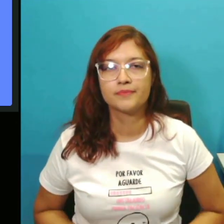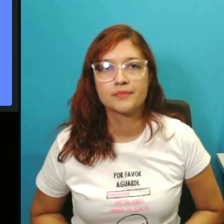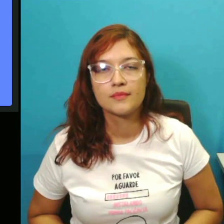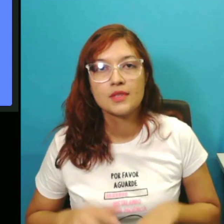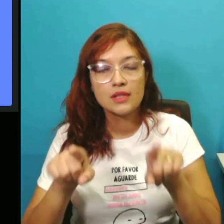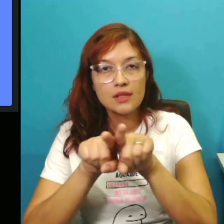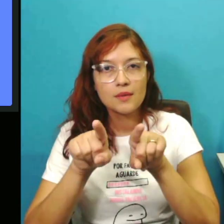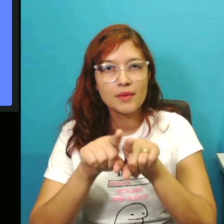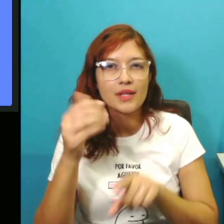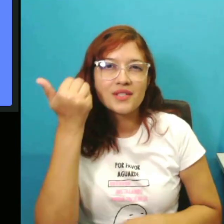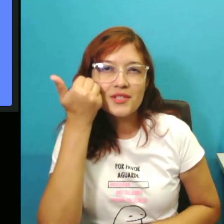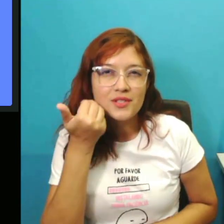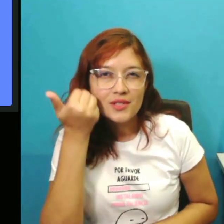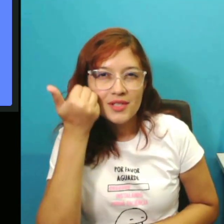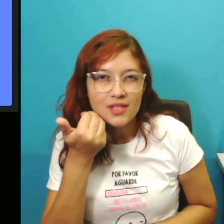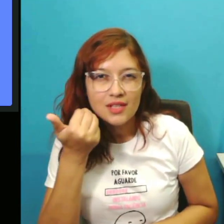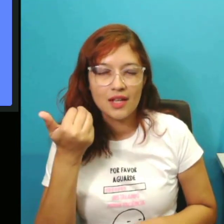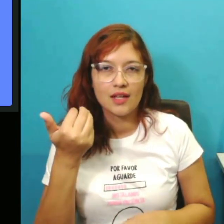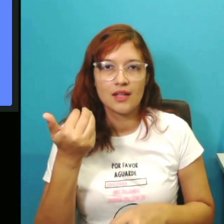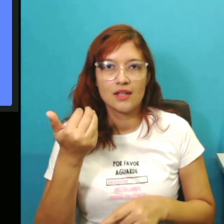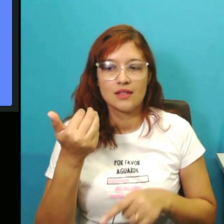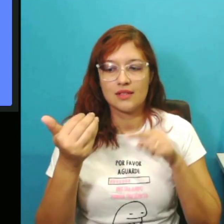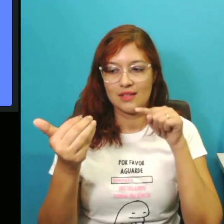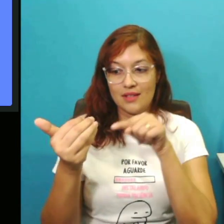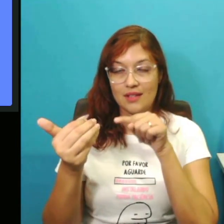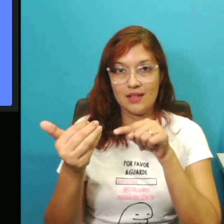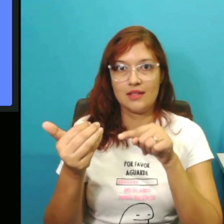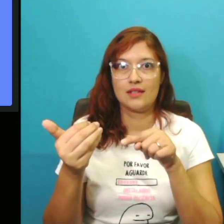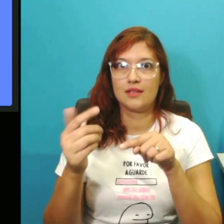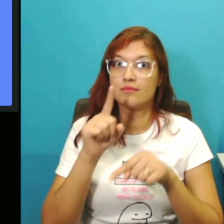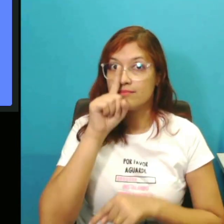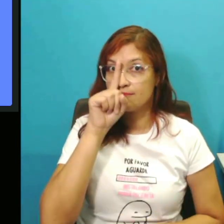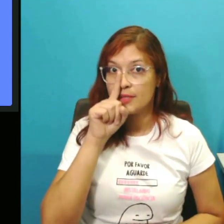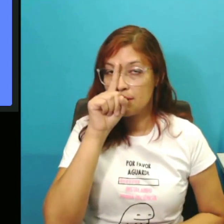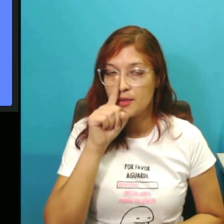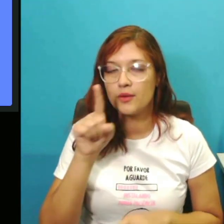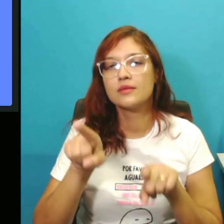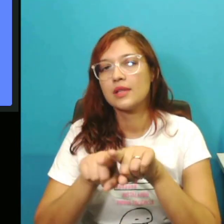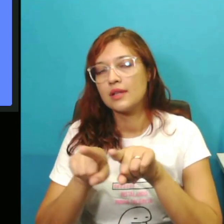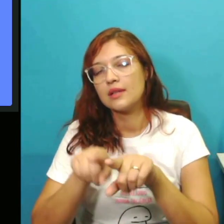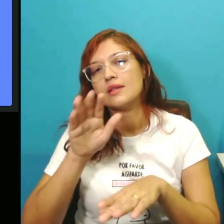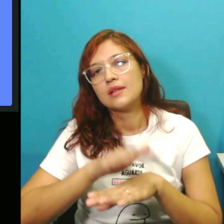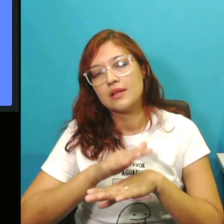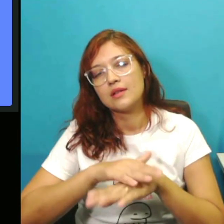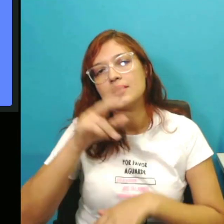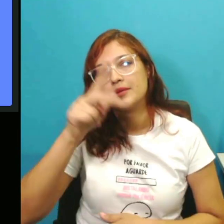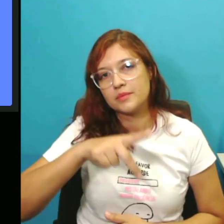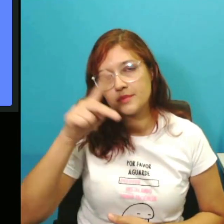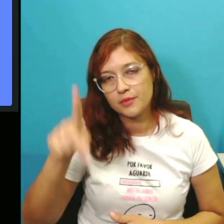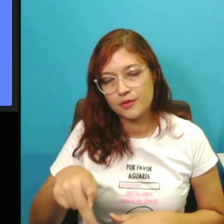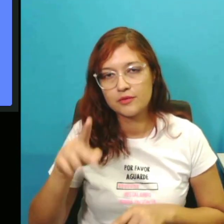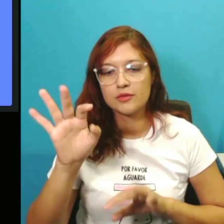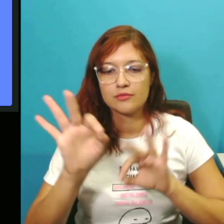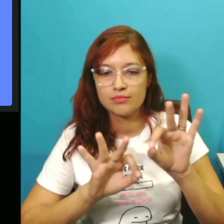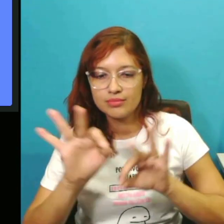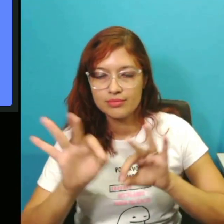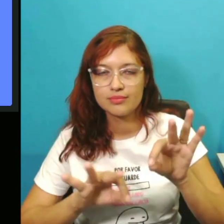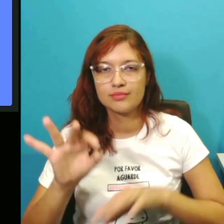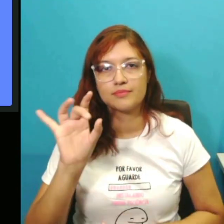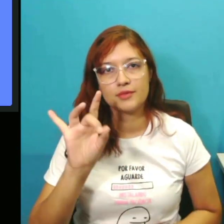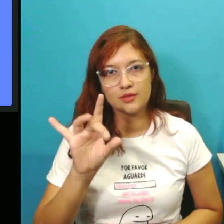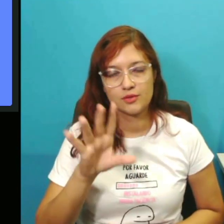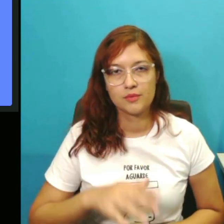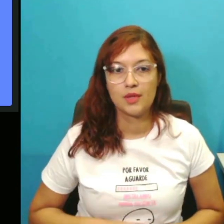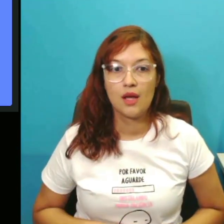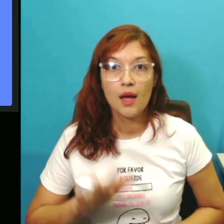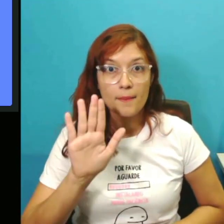apenas. As lâminas de barbear também, que são bastante perigosas, é bom que seja manuseado apenas